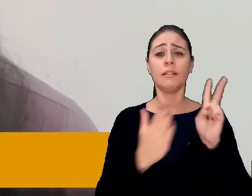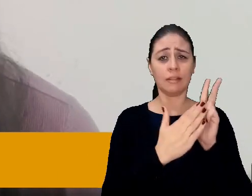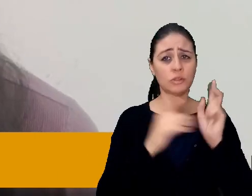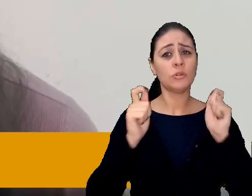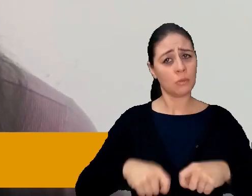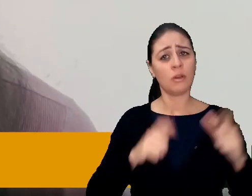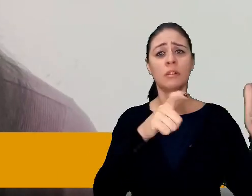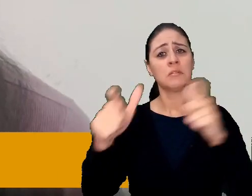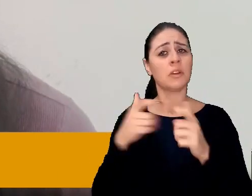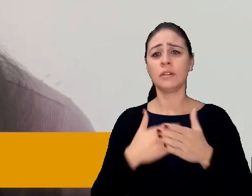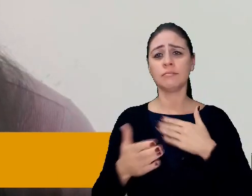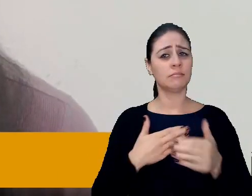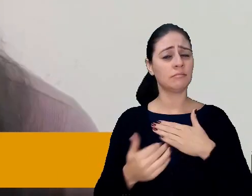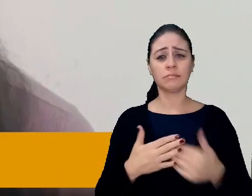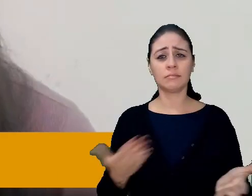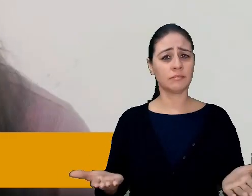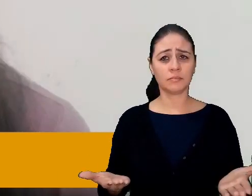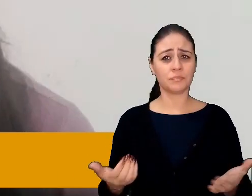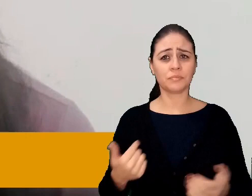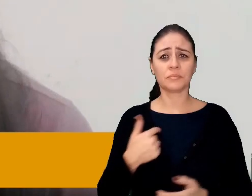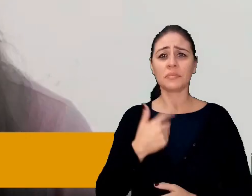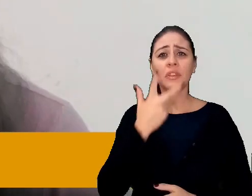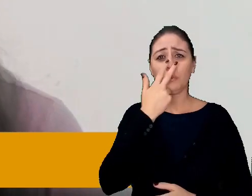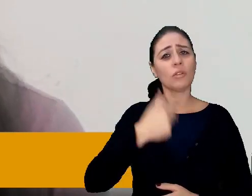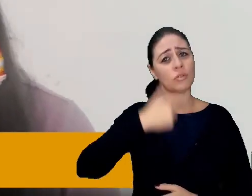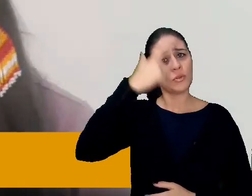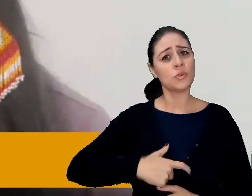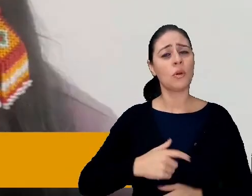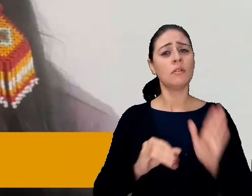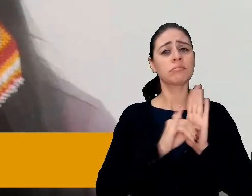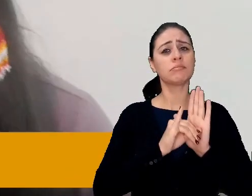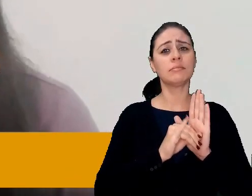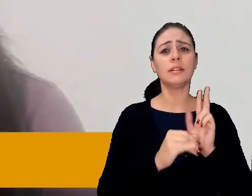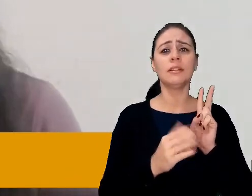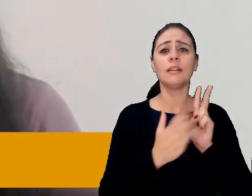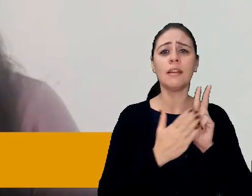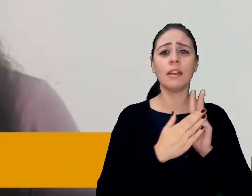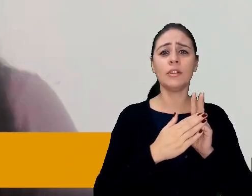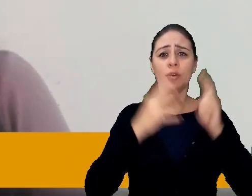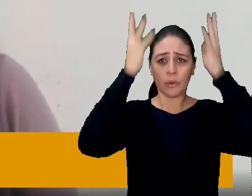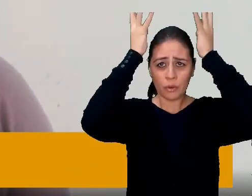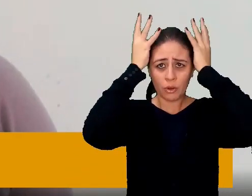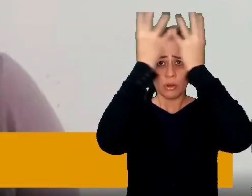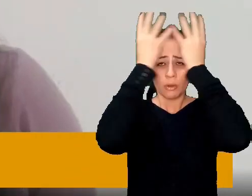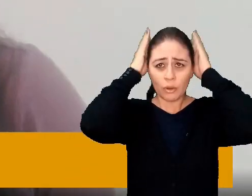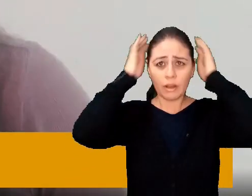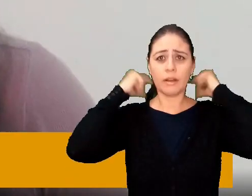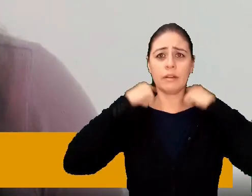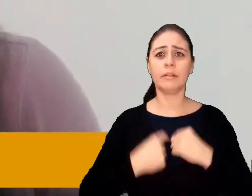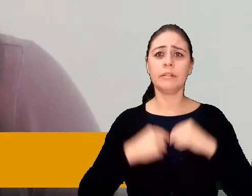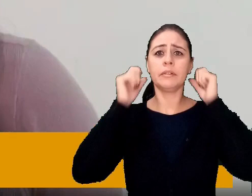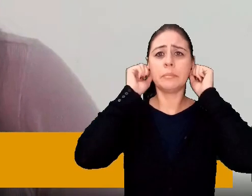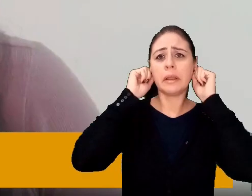E eu acho que eu sou indígena com cocar, ou com brinco, ou sem o brinco. Sou indígena de qualquer